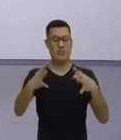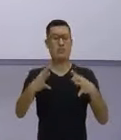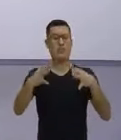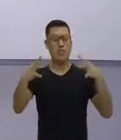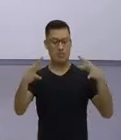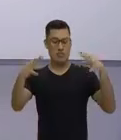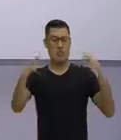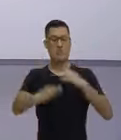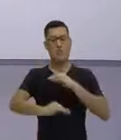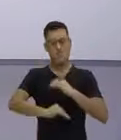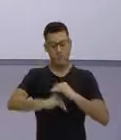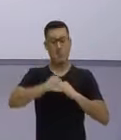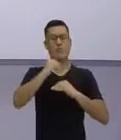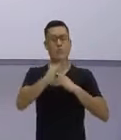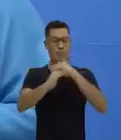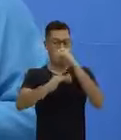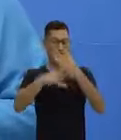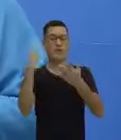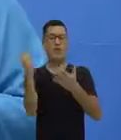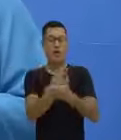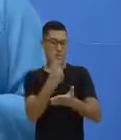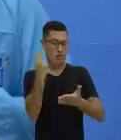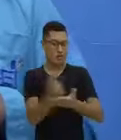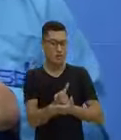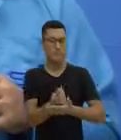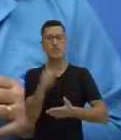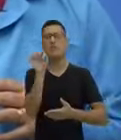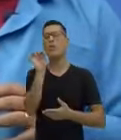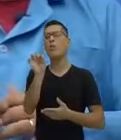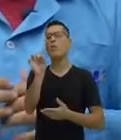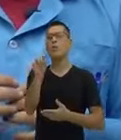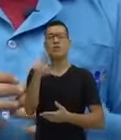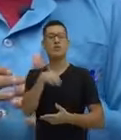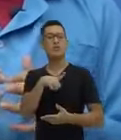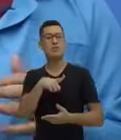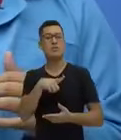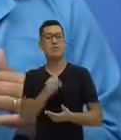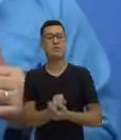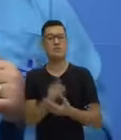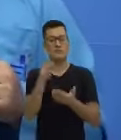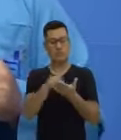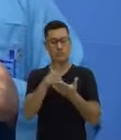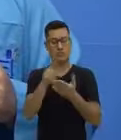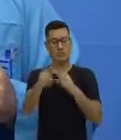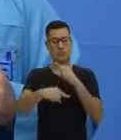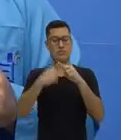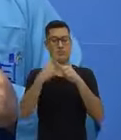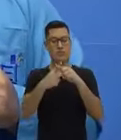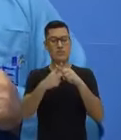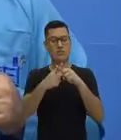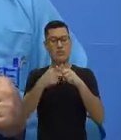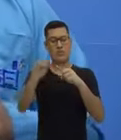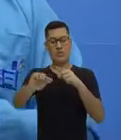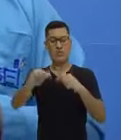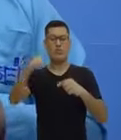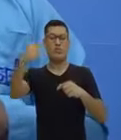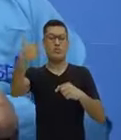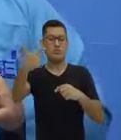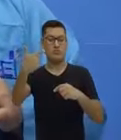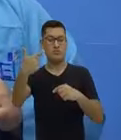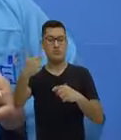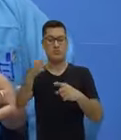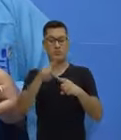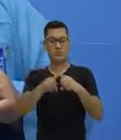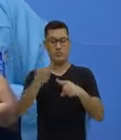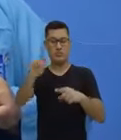esse crescimento ia ocorrendo, tá certo? O que nós temos aí, então, na verdade, são multiplicações por potências de 2, né? Vezes